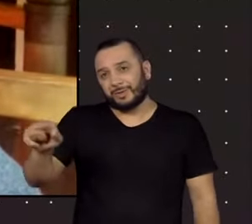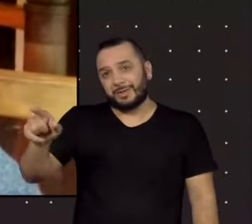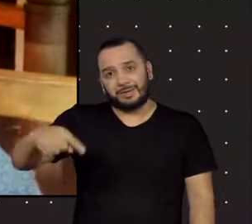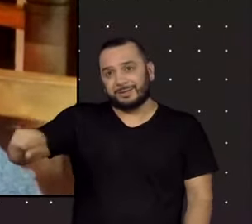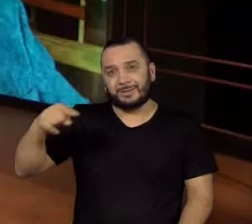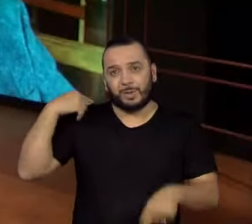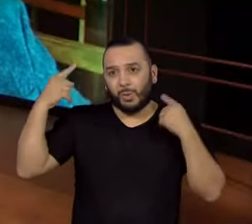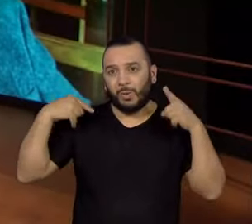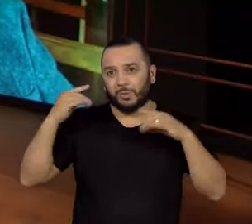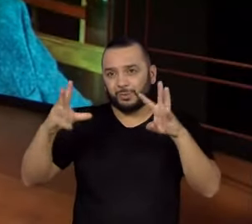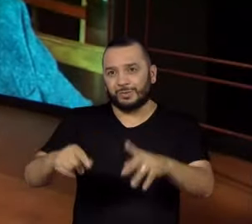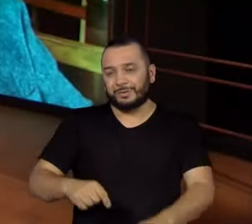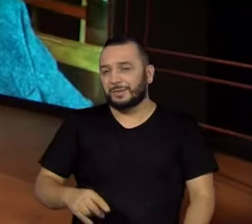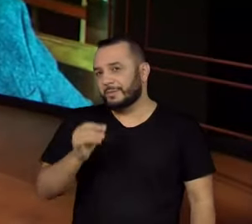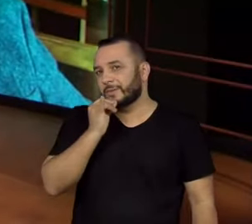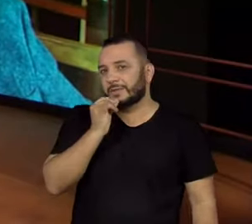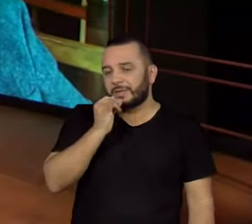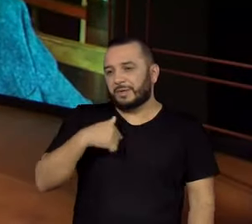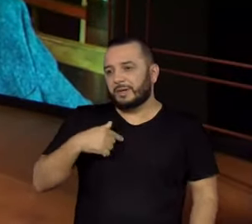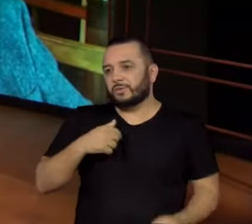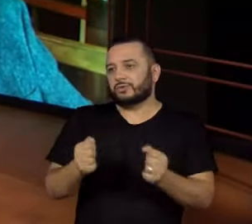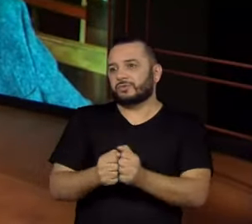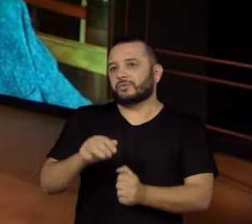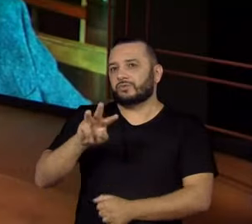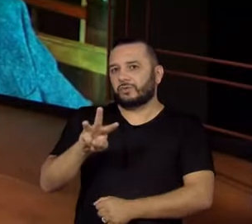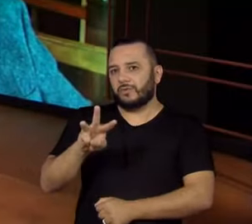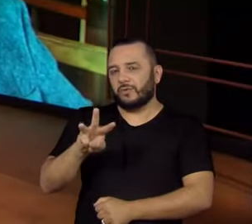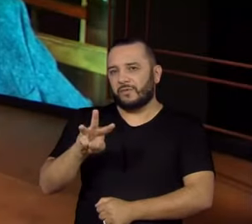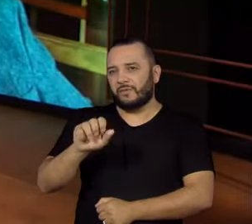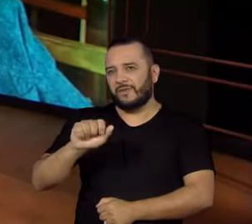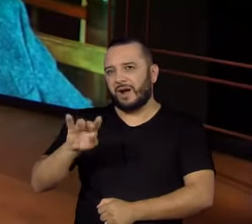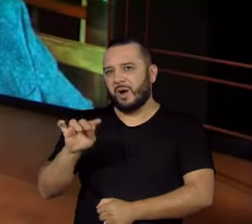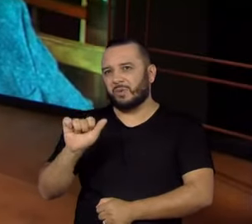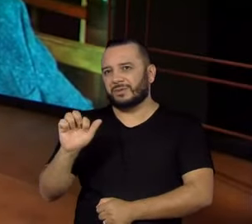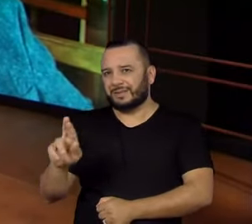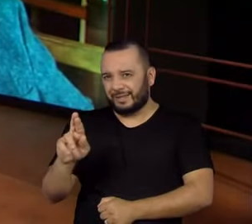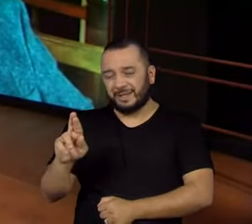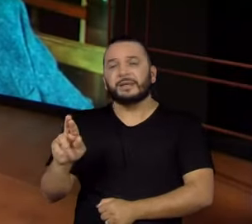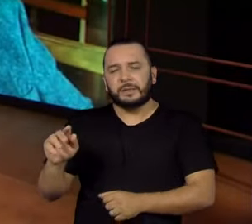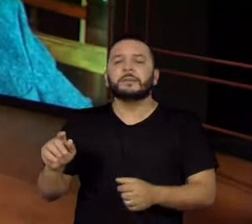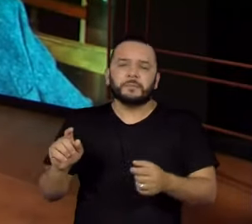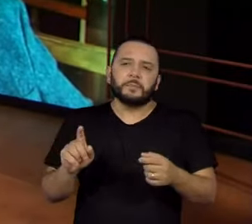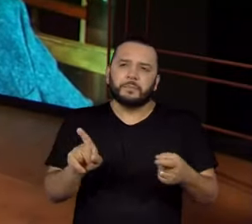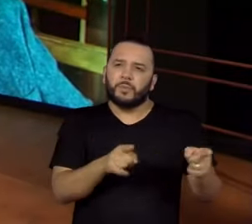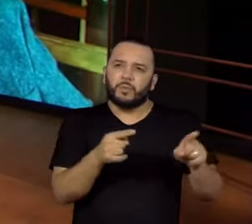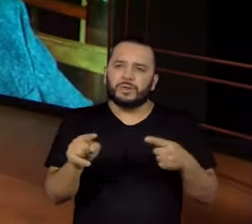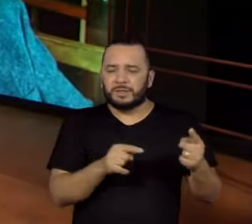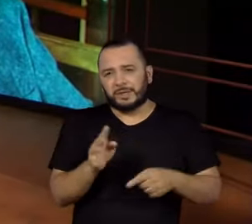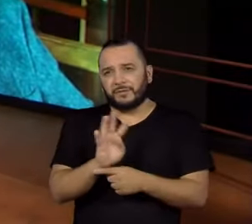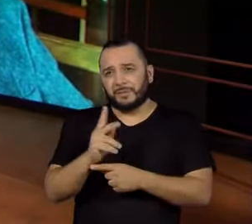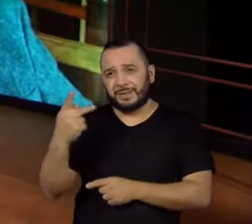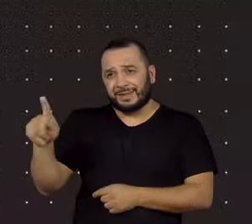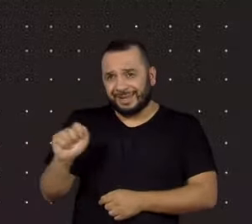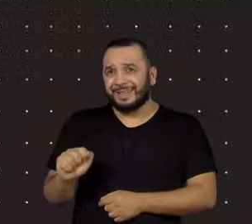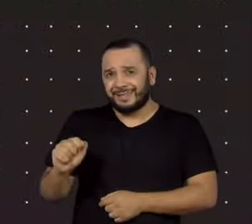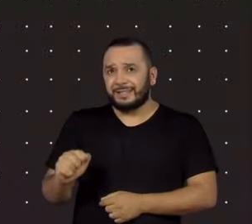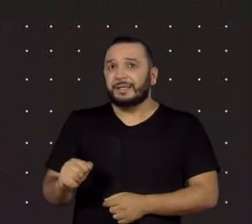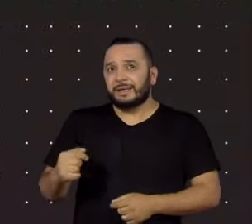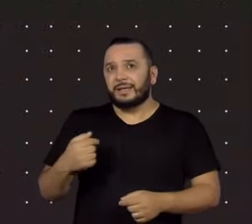um completamente diferente. Quando eu fiz com o Walter Ugucuri a trilha sonora para um dos filmes dele, aliás, com o Tarcísio Meira como ator principal,